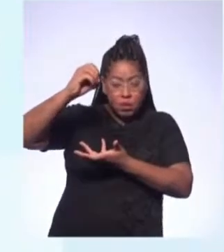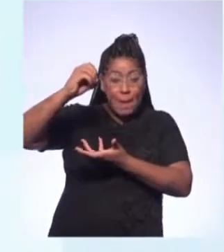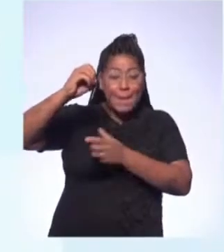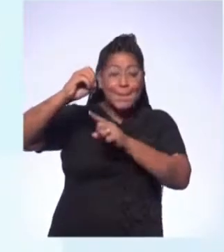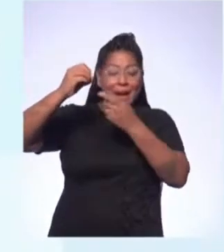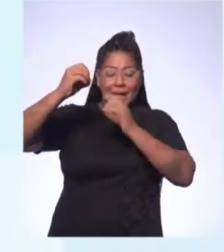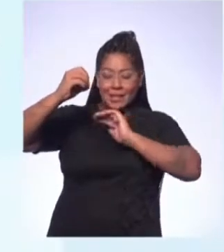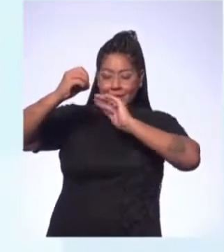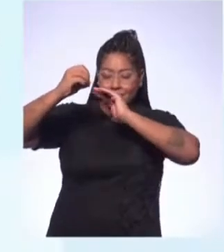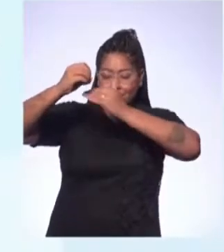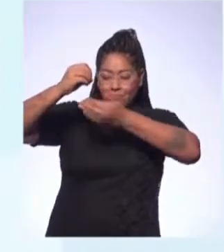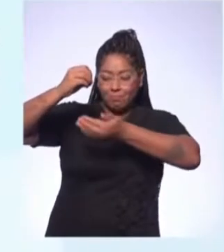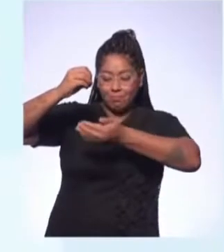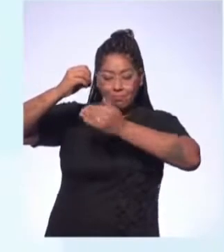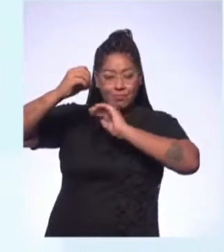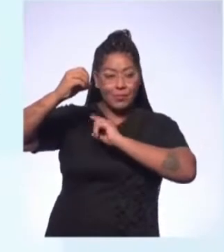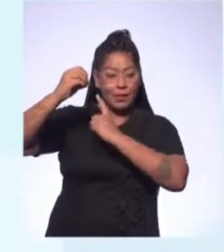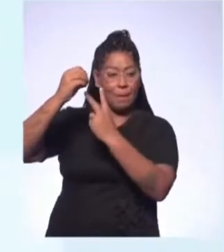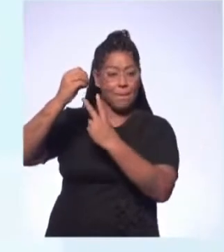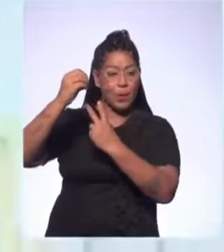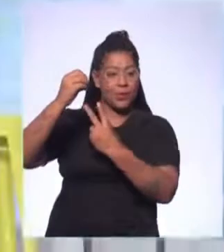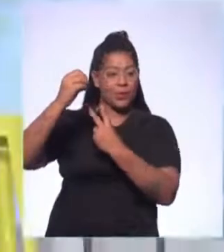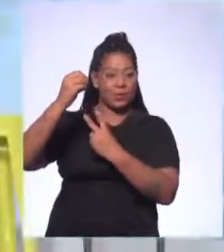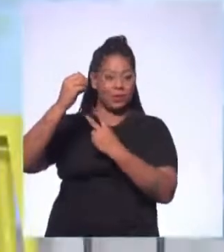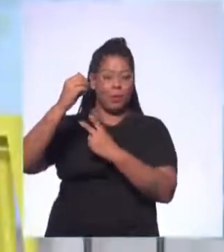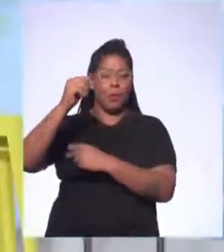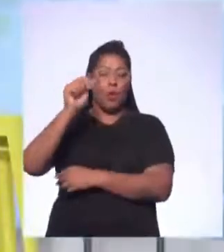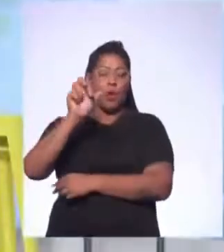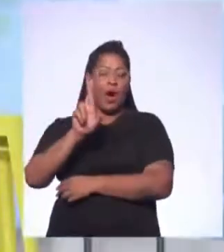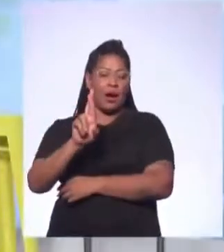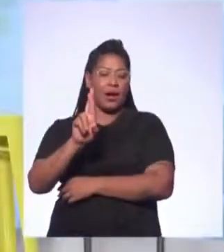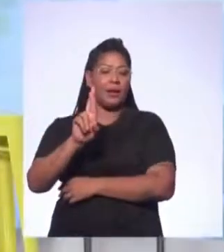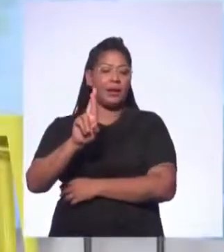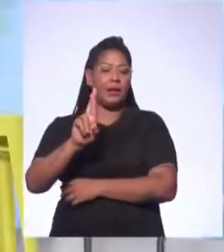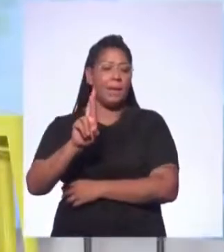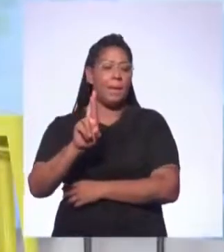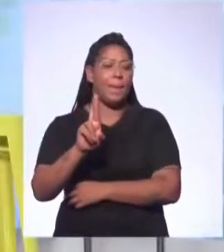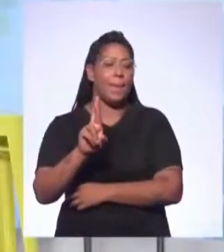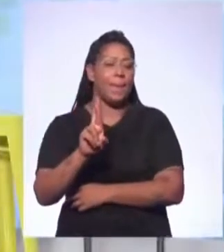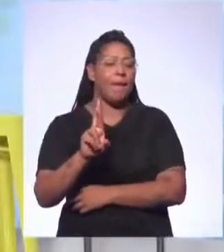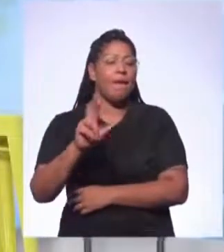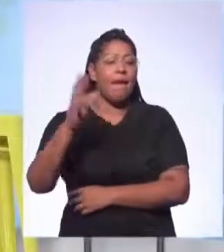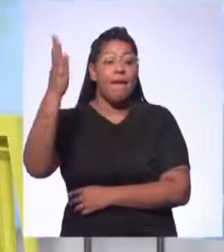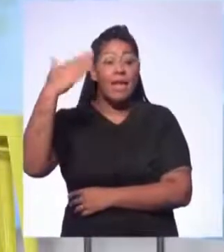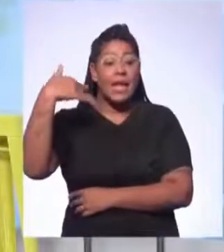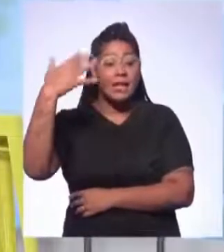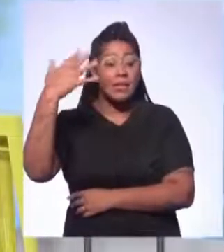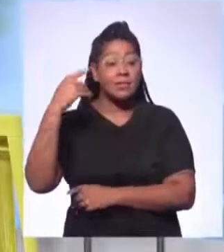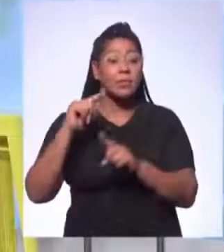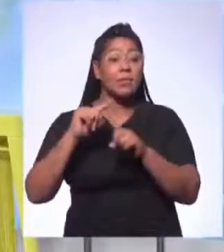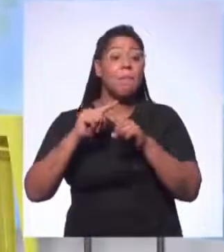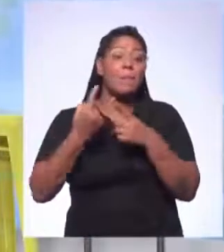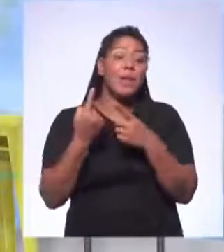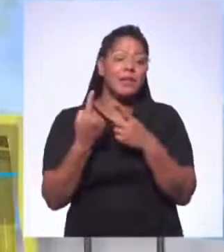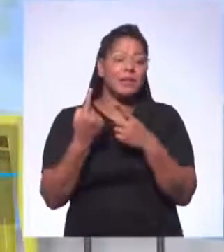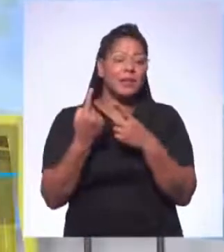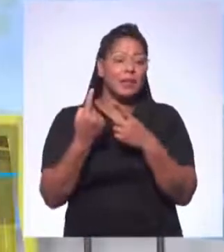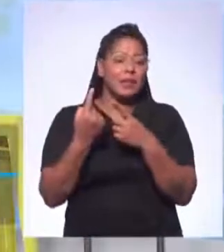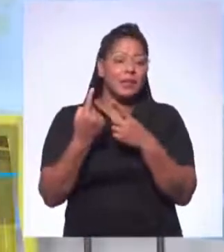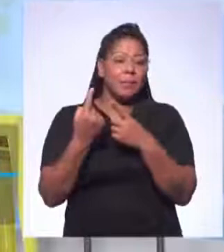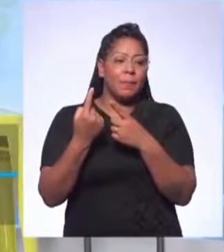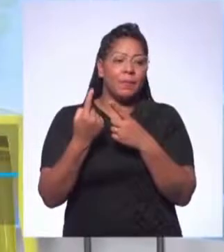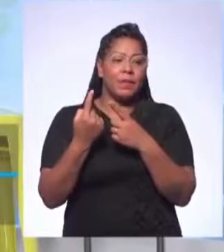que esse ar, ela é extremamente quente, só que de baixa densidade. Portanto, esse calor, ele